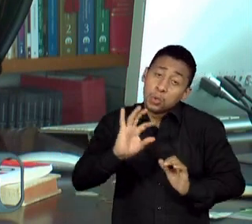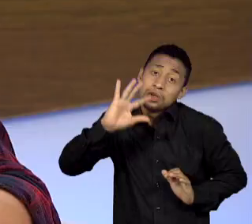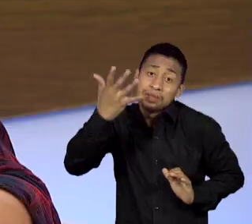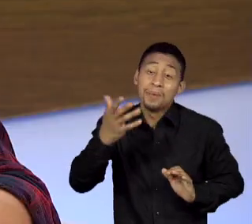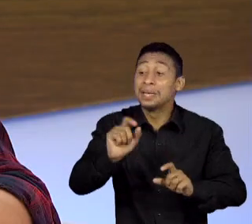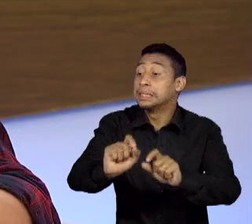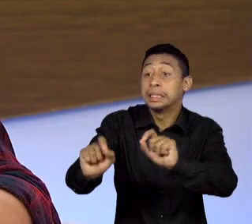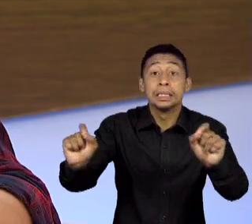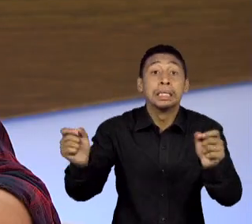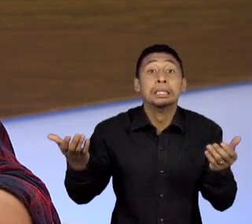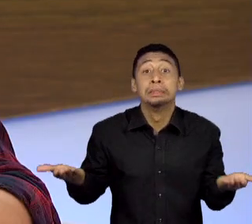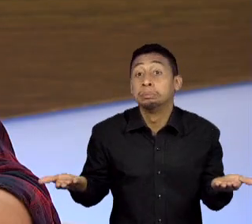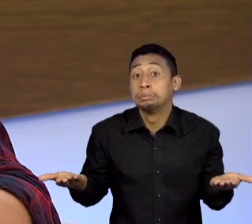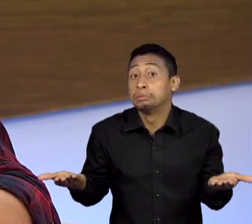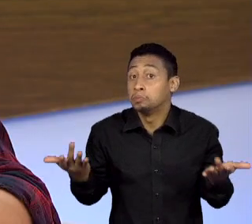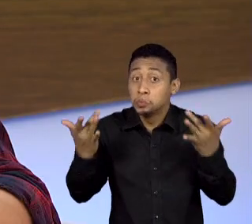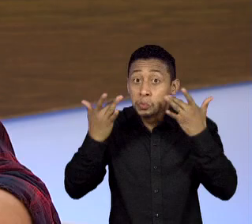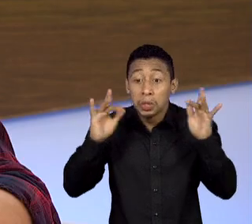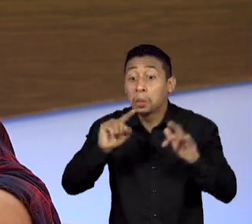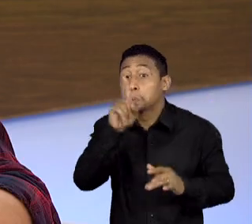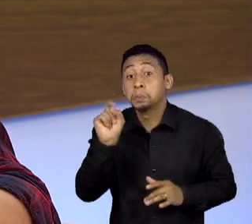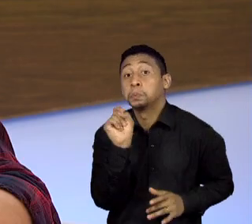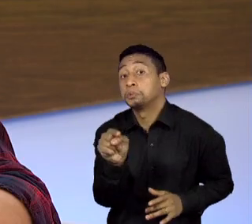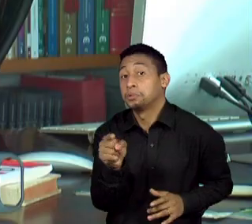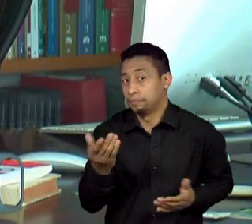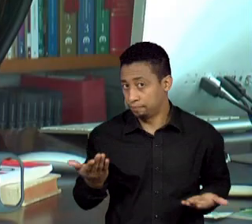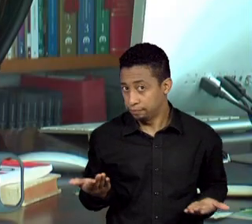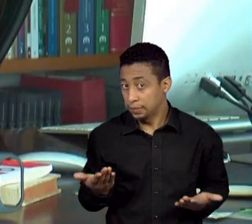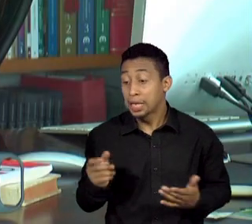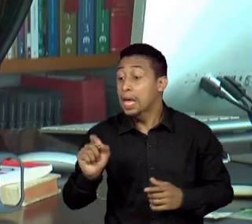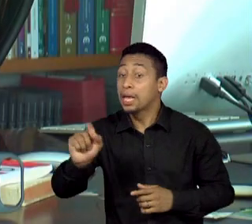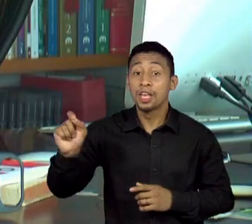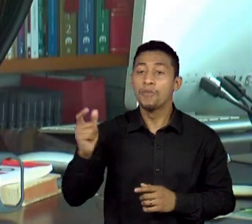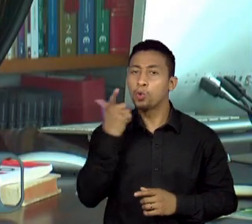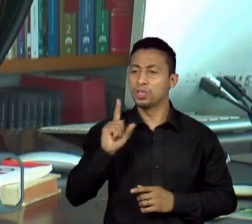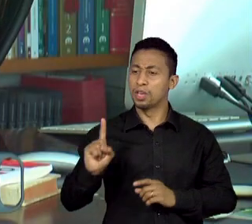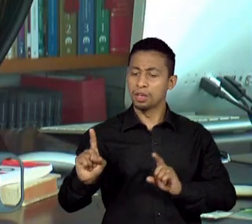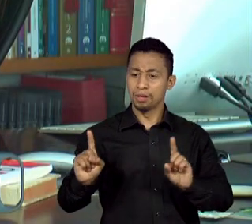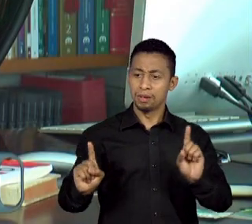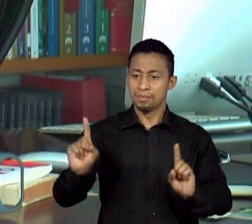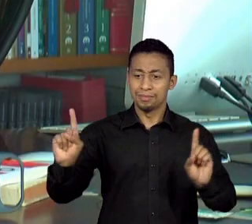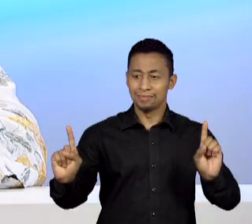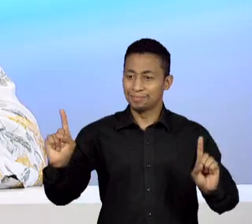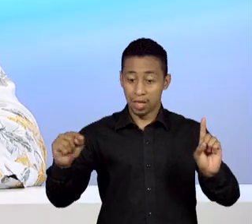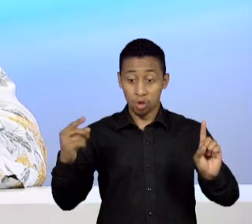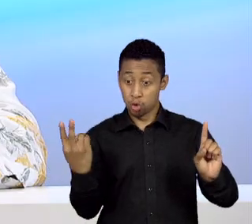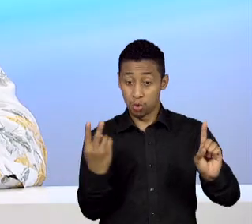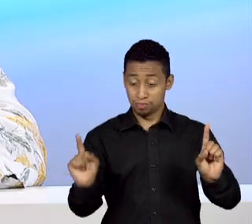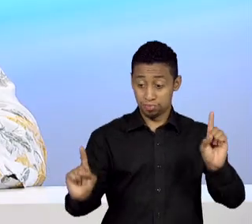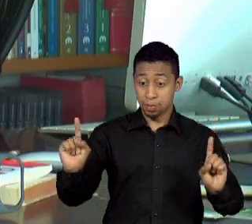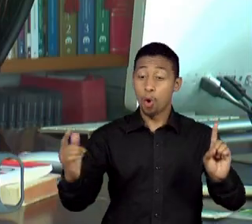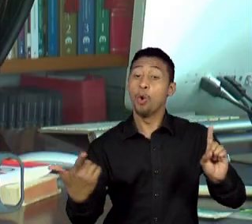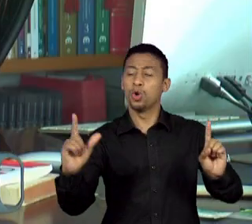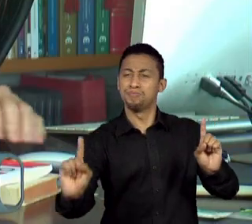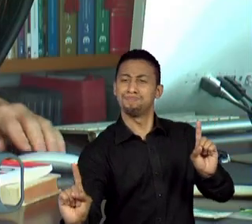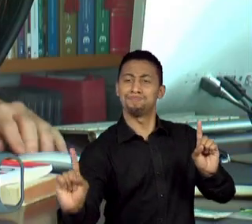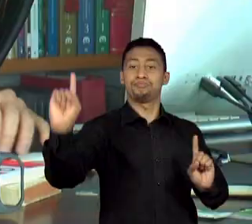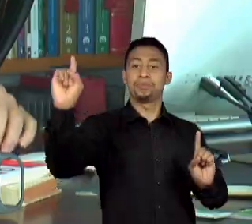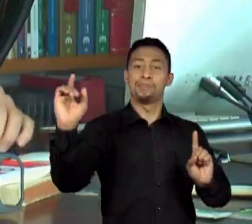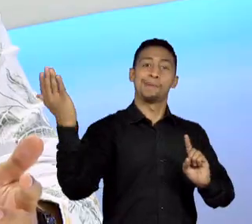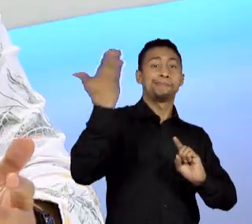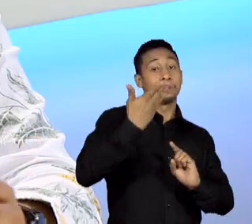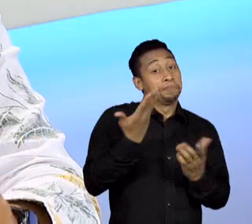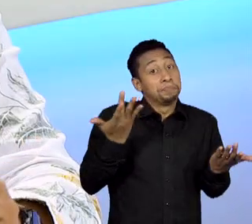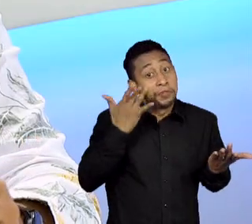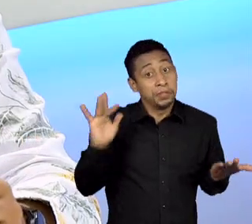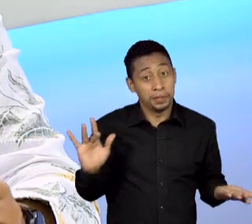alguém cresça suficientemente para tirar o Bolsonaro do segundo turno e seria realmente ótimo. Ale, por favor. Boa noite, pessoal. Prazer